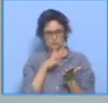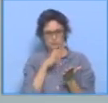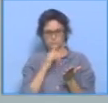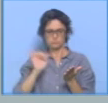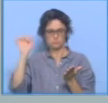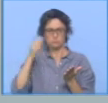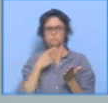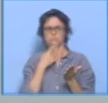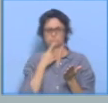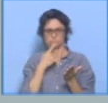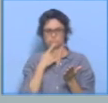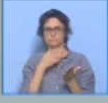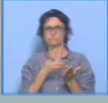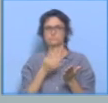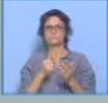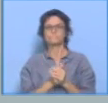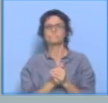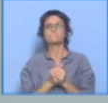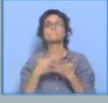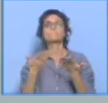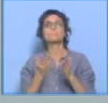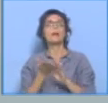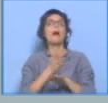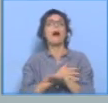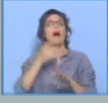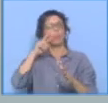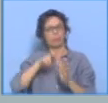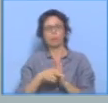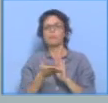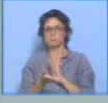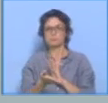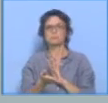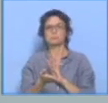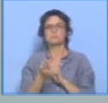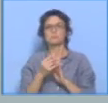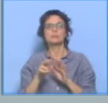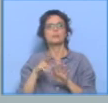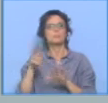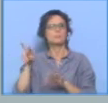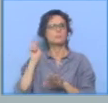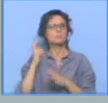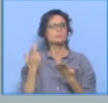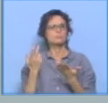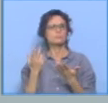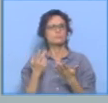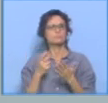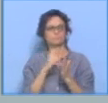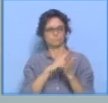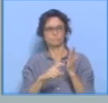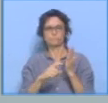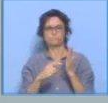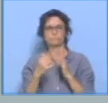muito diversas, como veremos. E antes de analisar com profundidade este texto do Evangelho, vamos escutar o